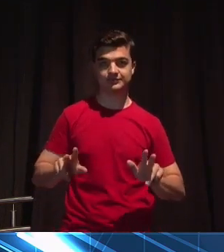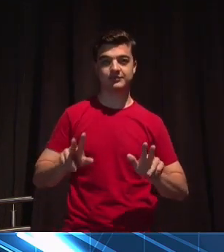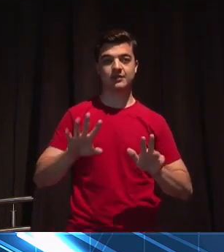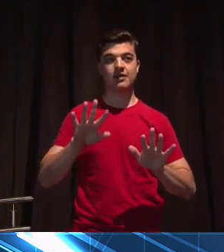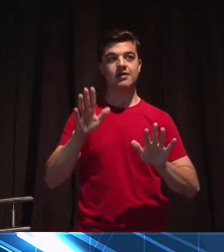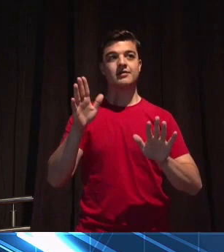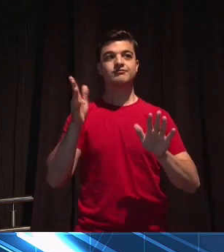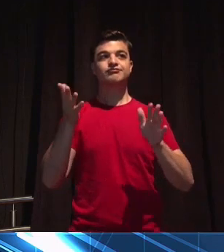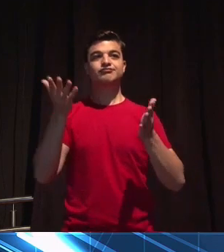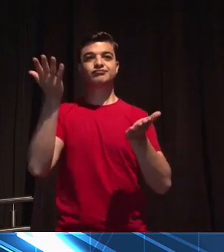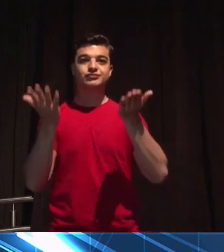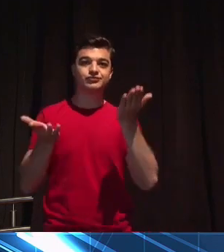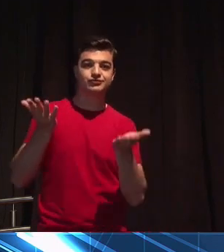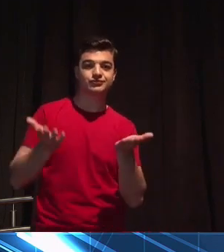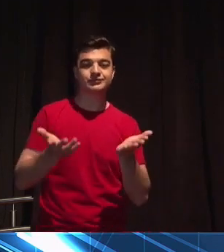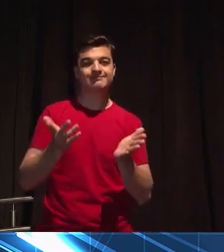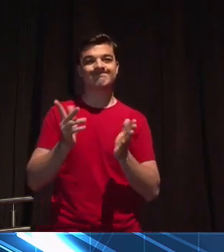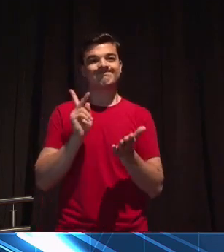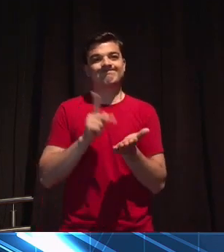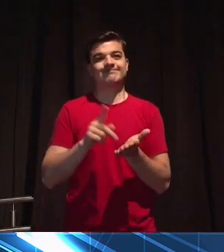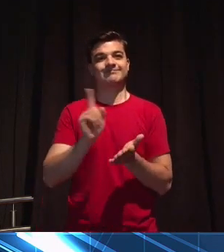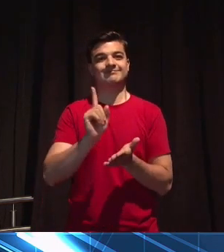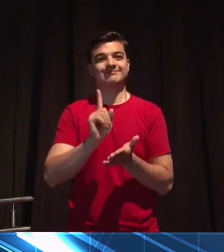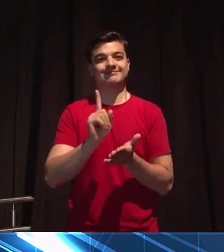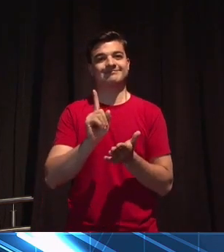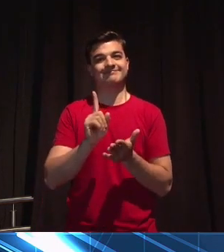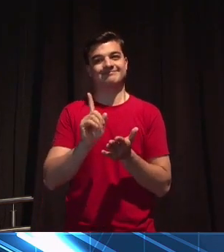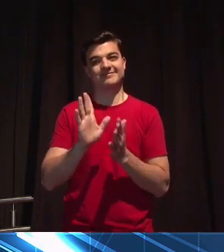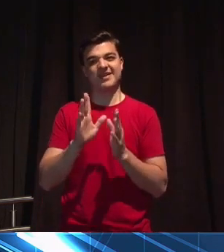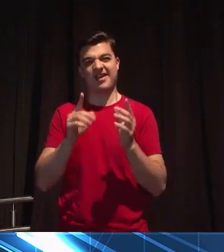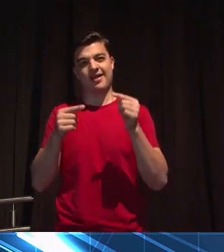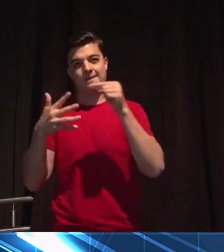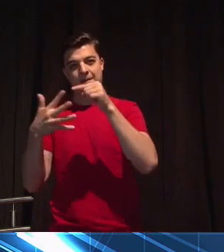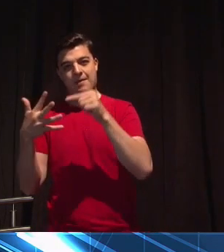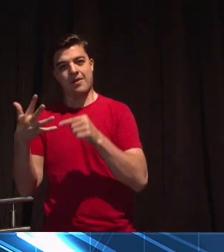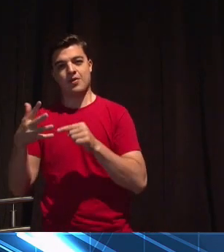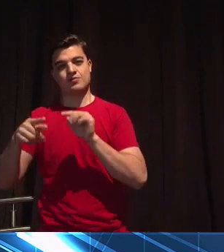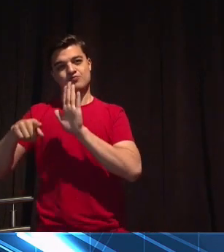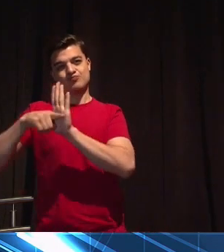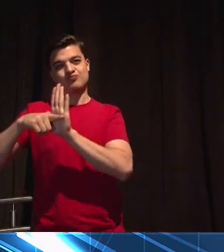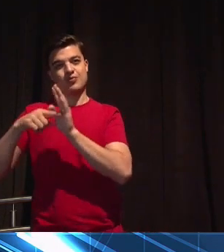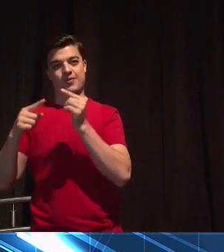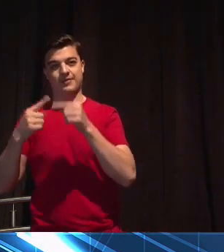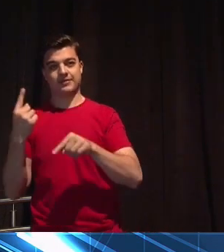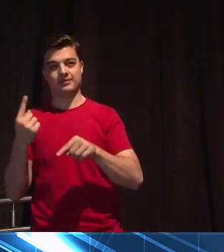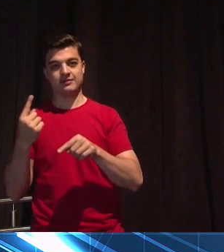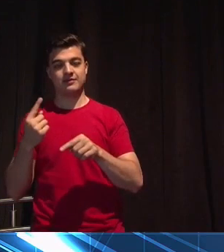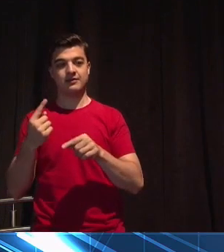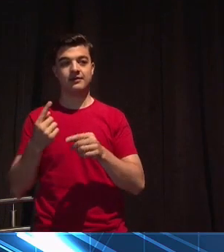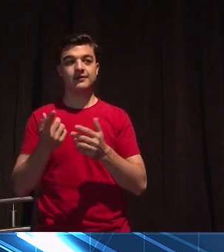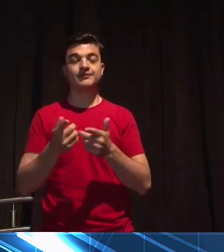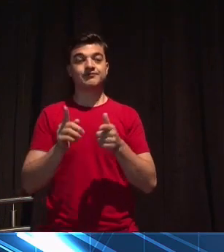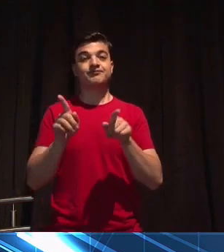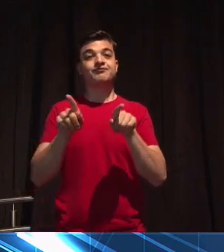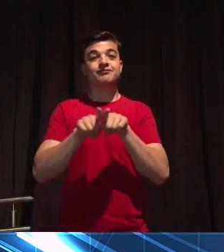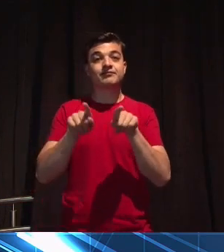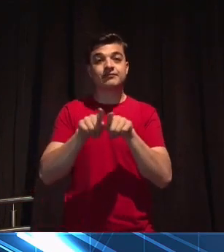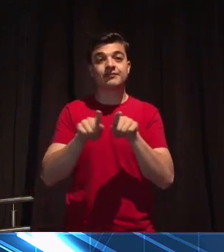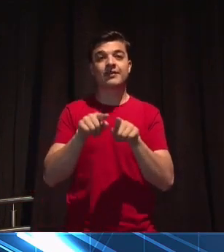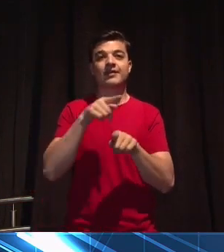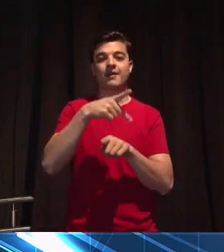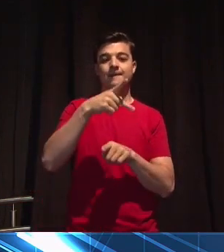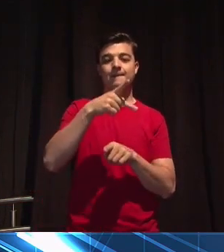beleza contraponto bacana contra outros contra pontos de uma arquitetura semelhante a essa da